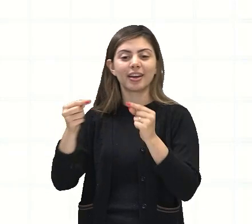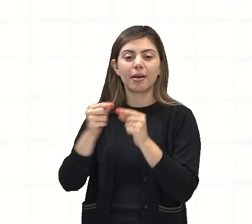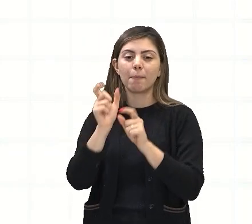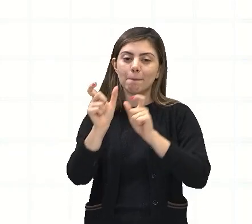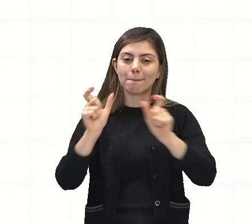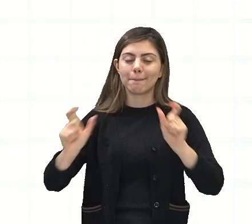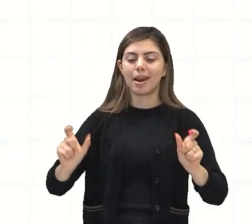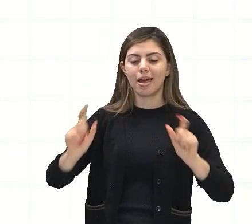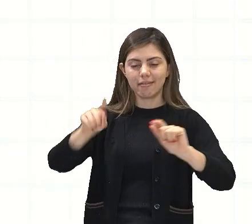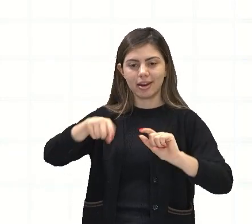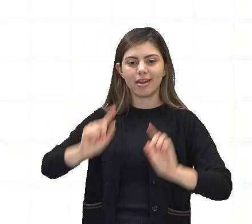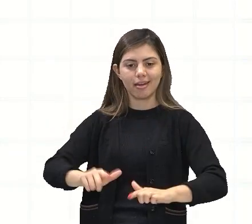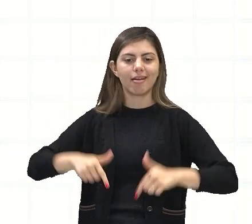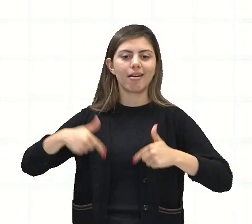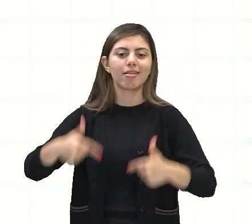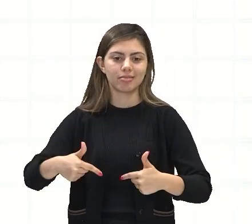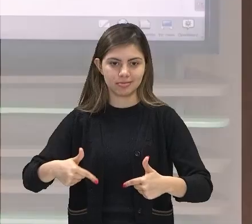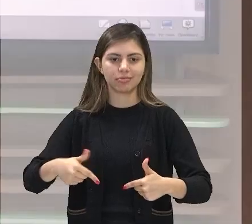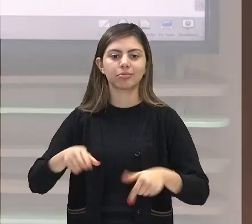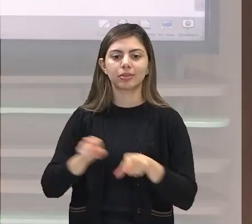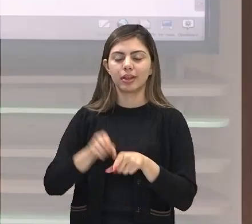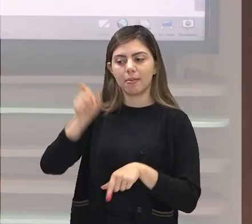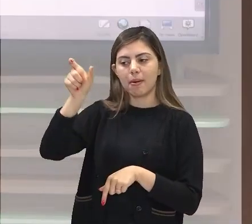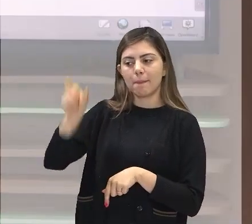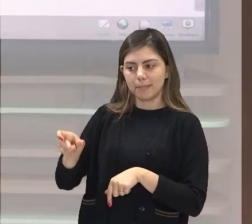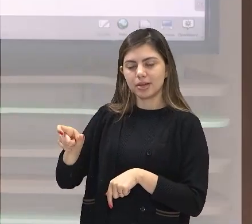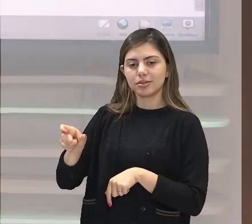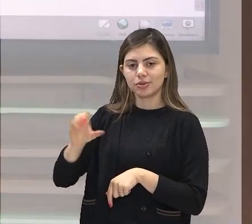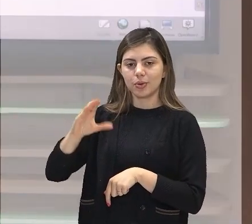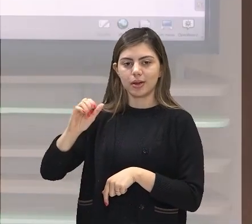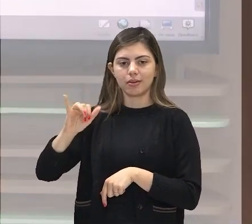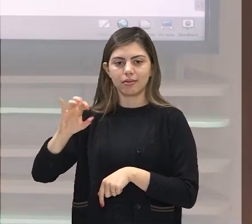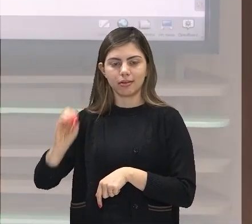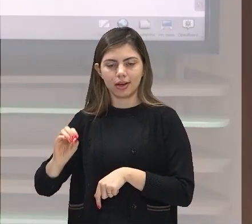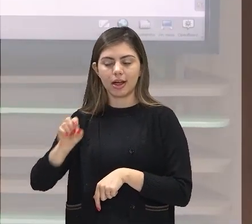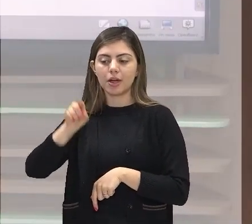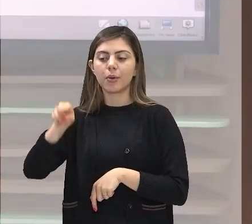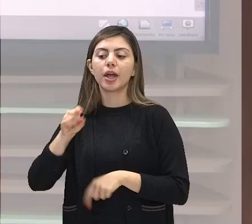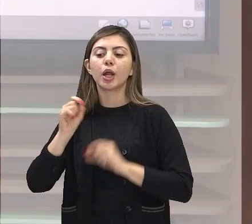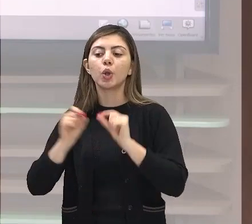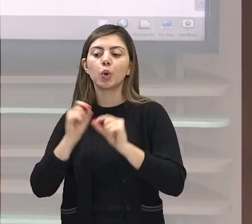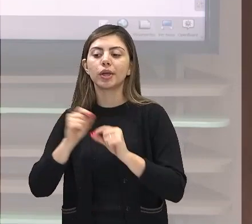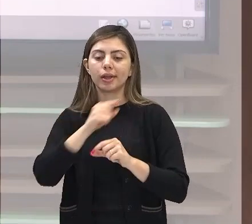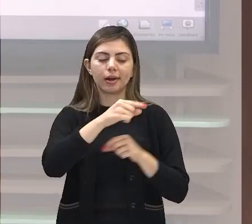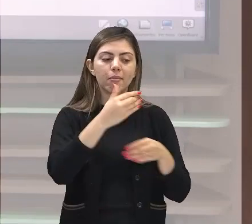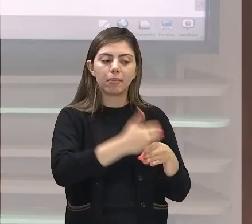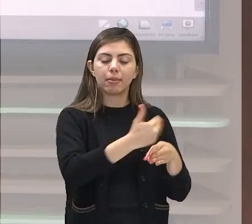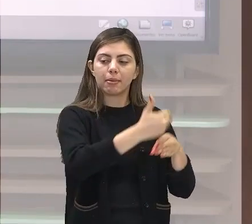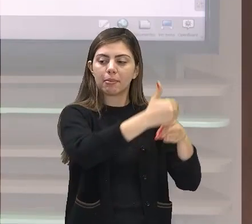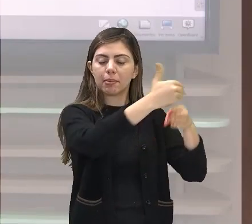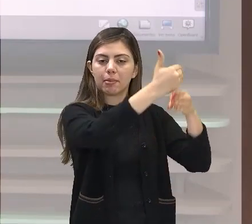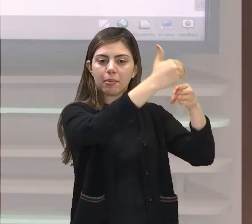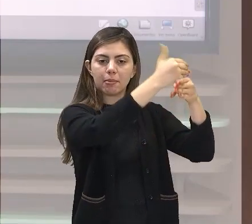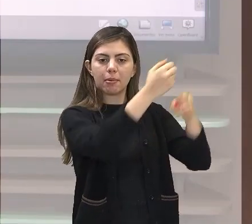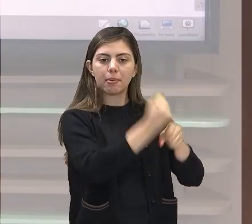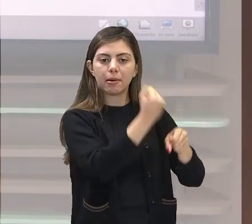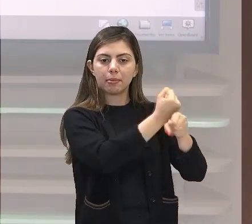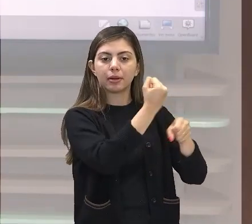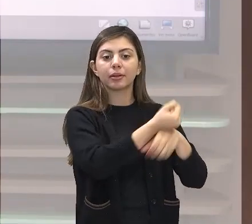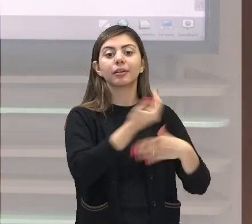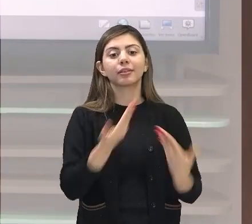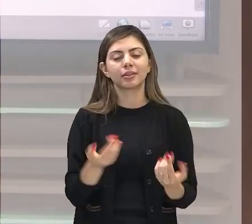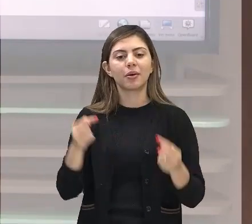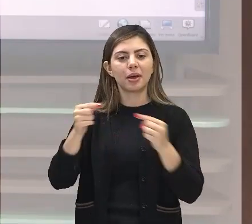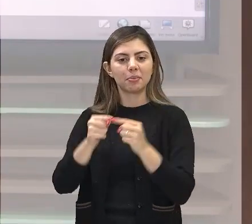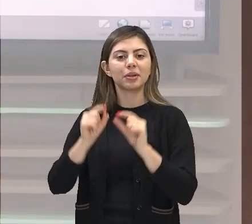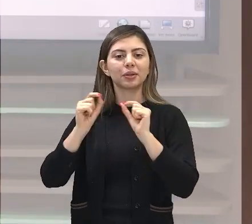temos o personagem, que é o Caio, a ação, o enredo, ele foi construir as paredes. Você tem aí o tipo textual